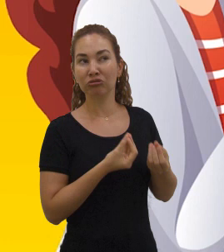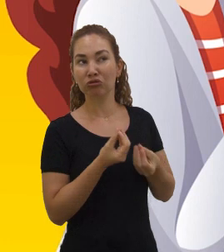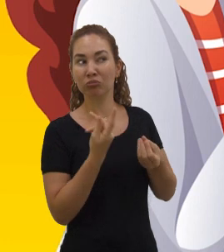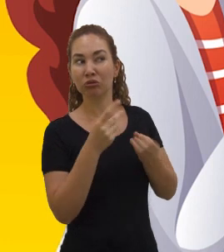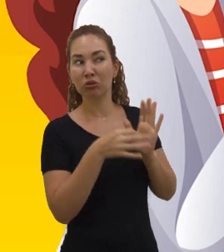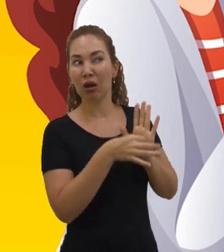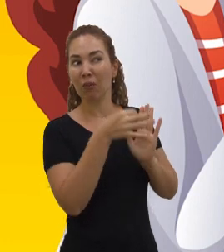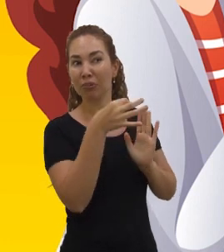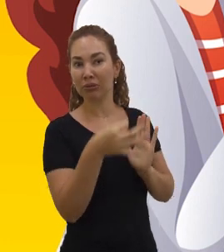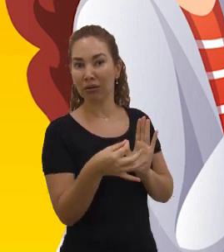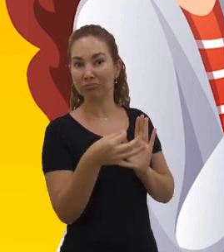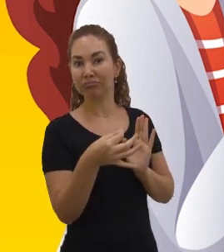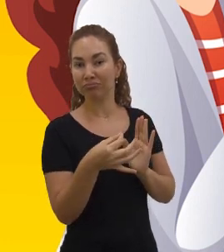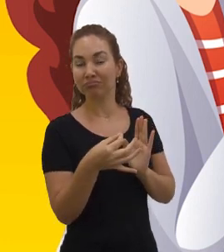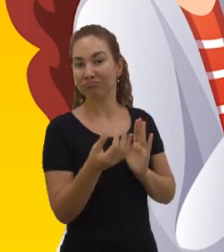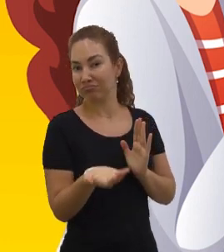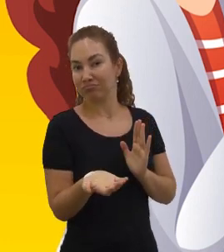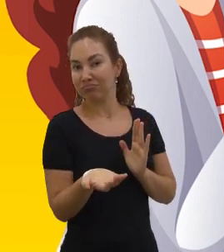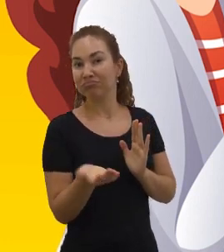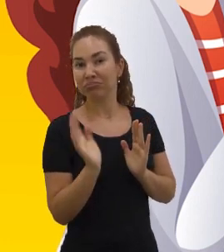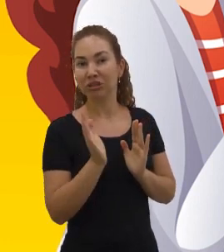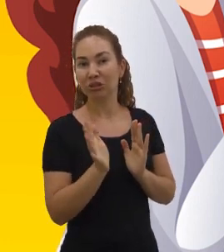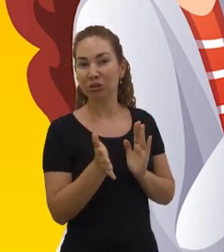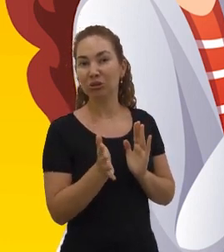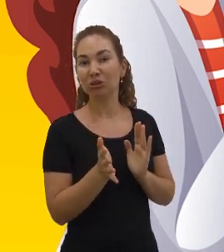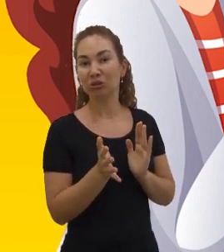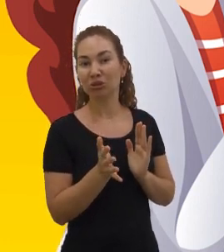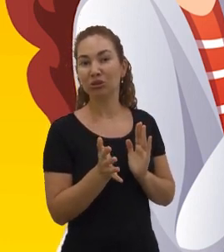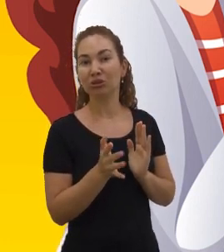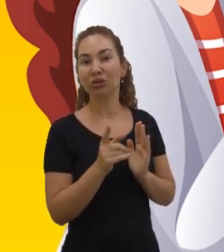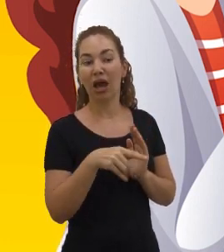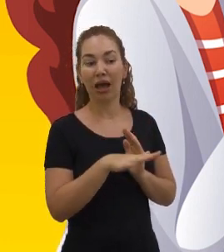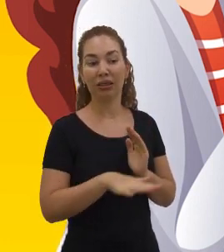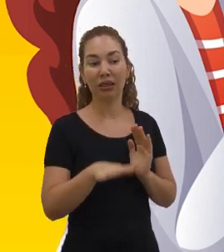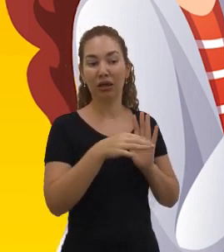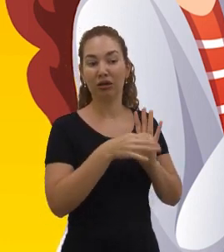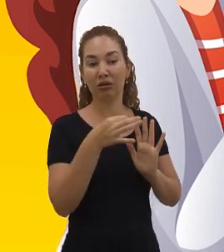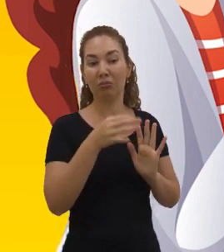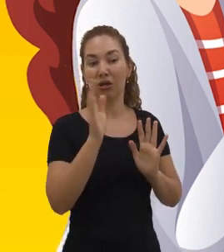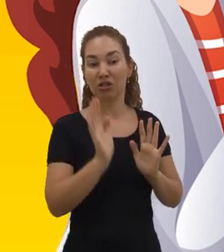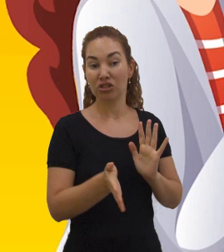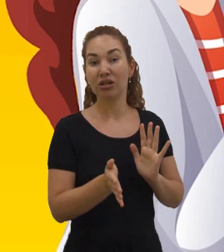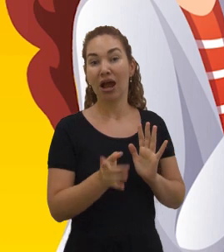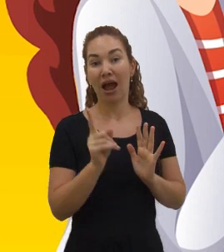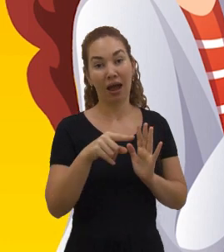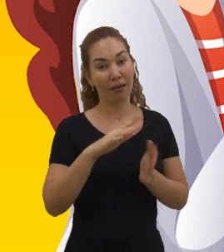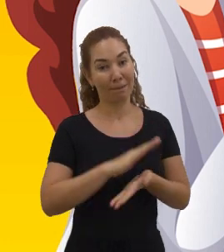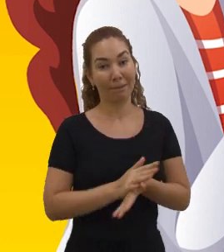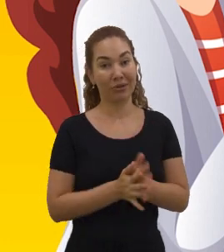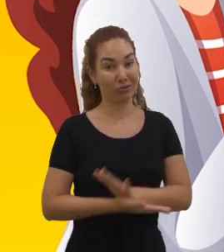suas opiniões, né, que na verdade isso já passa, né, do âmbito da opinião, já se torna um